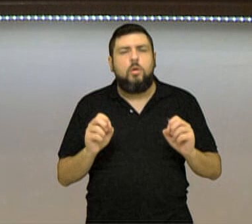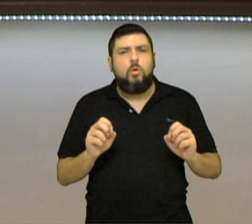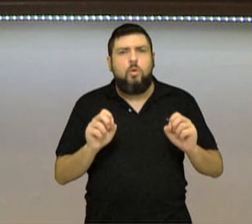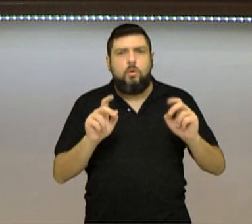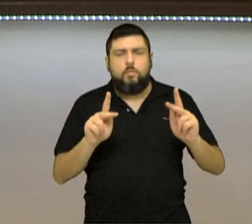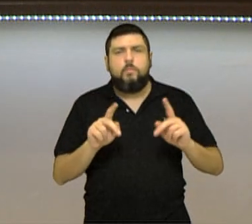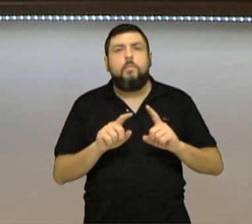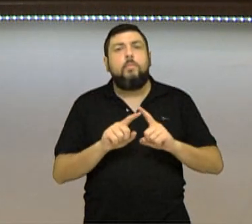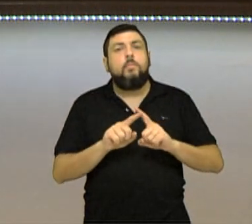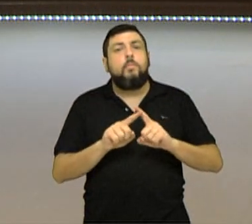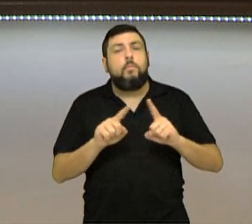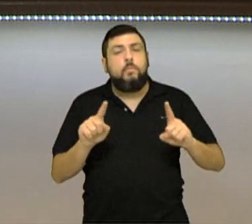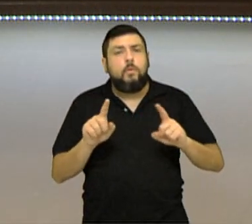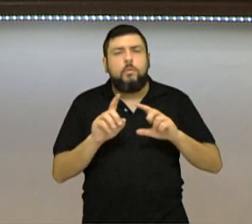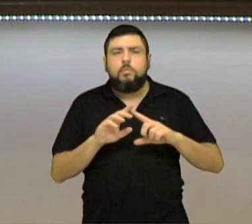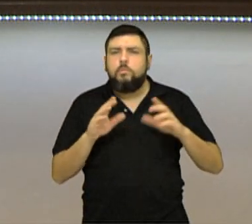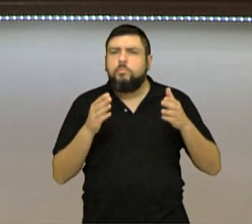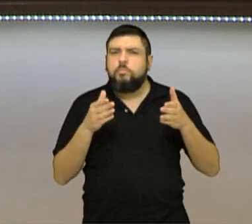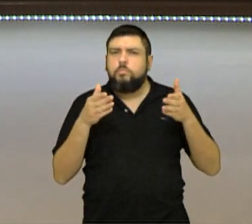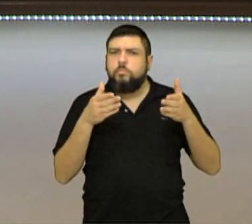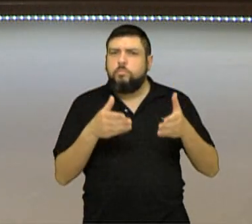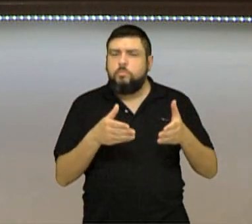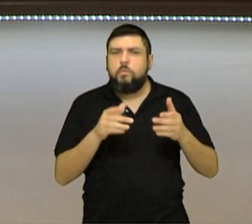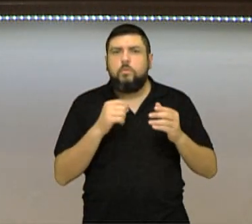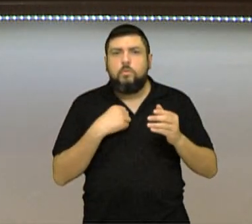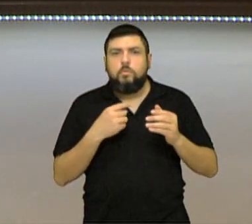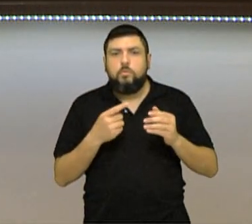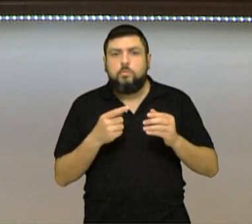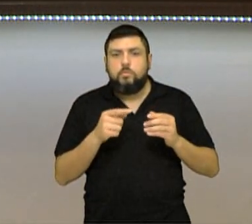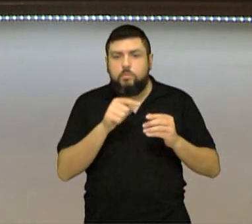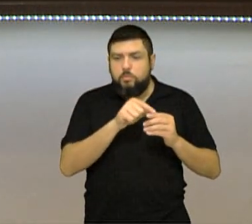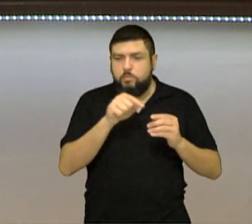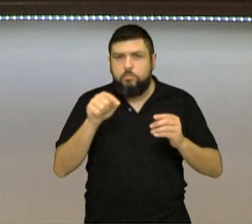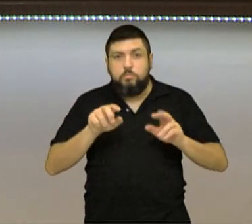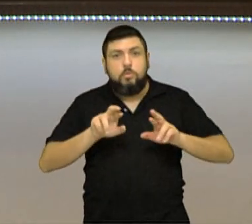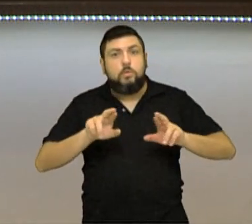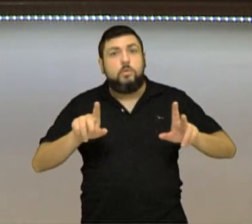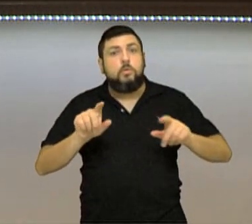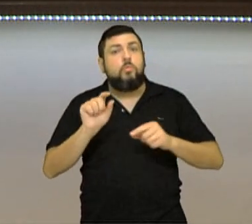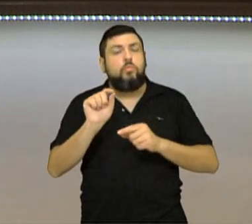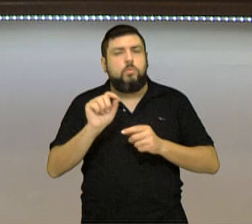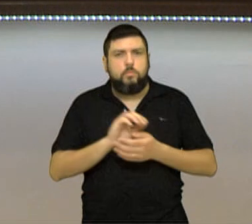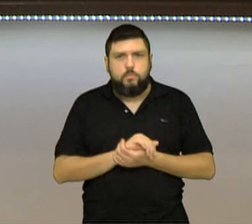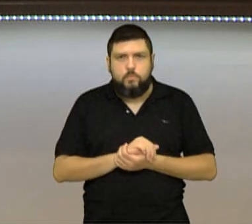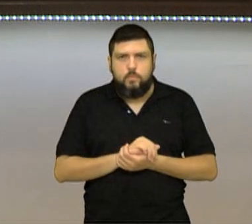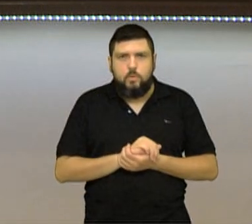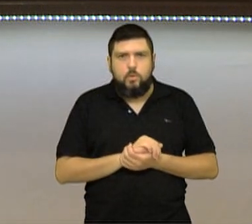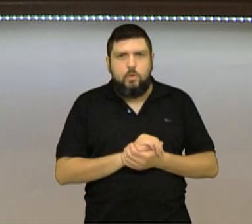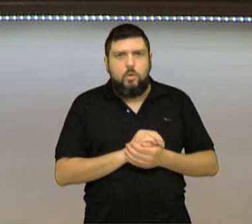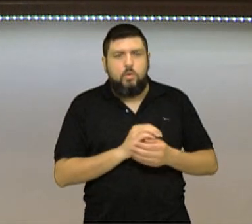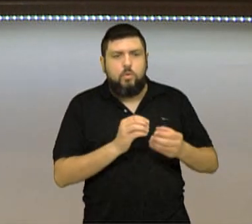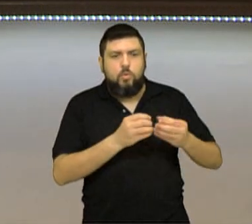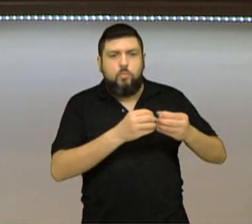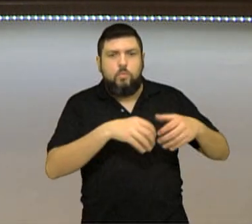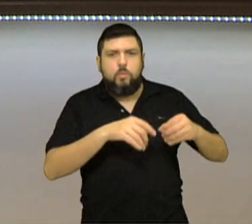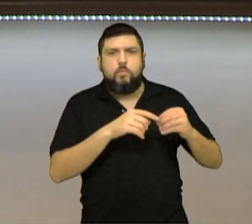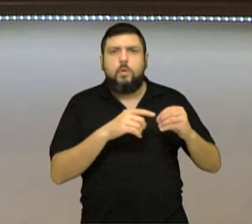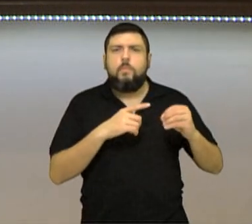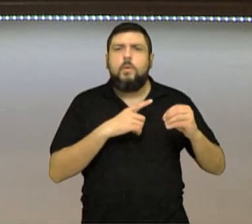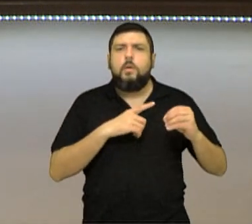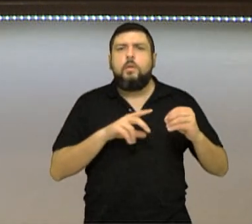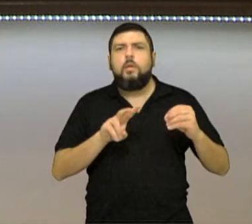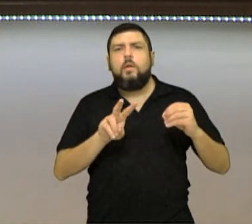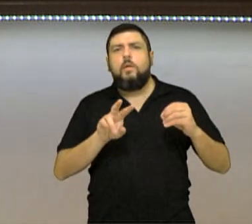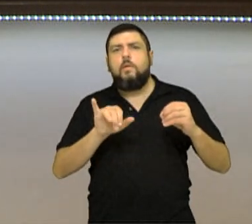focar aqui em basicamente duas diferenças assim que são fundamentais. O óvulo possui muito vitelo, né, uma